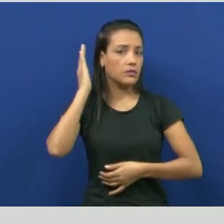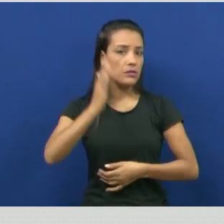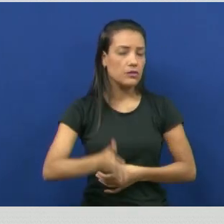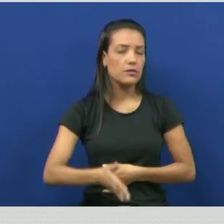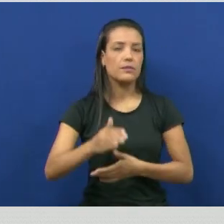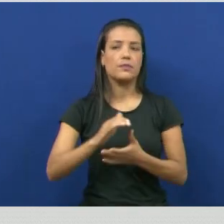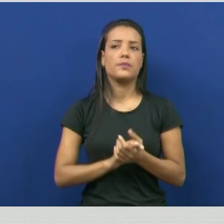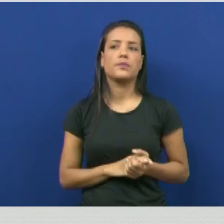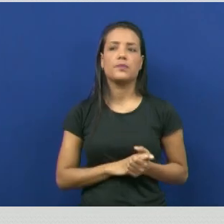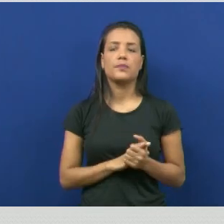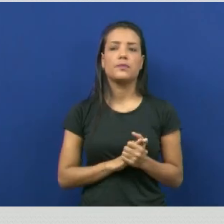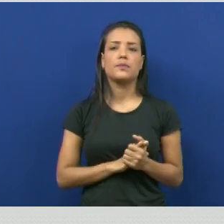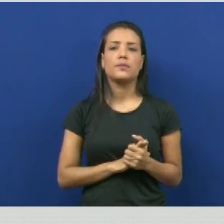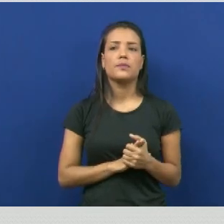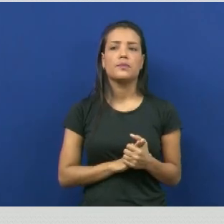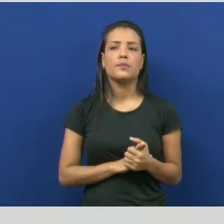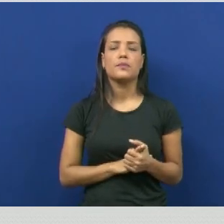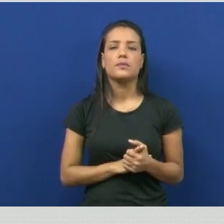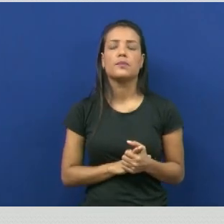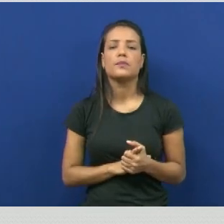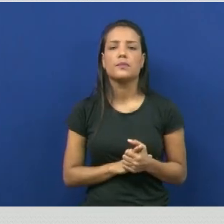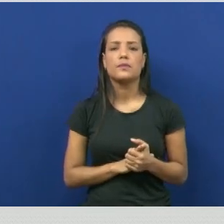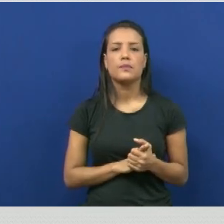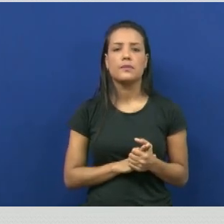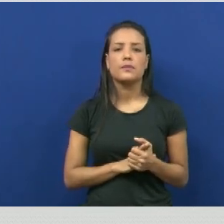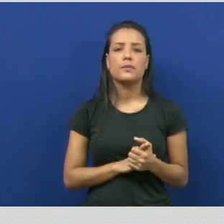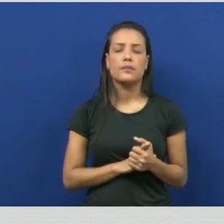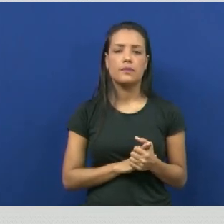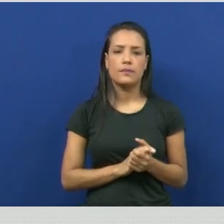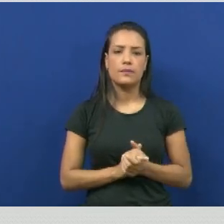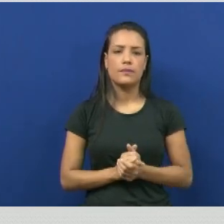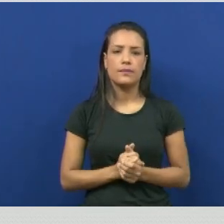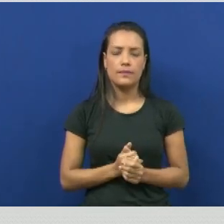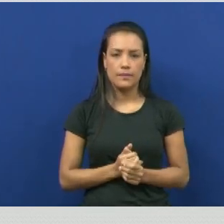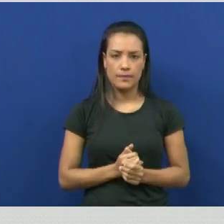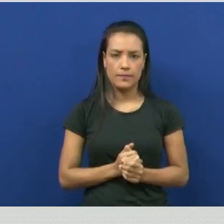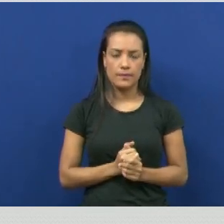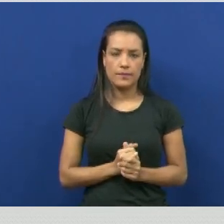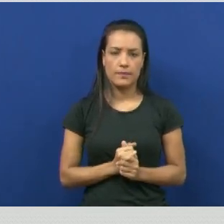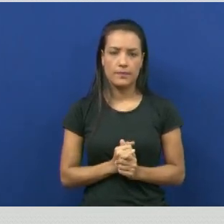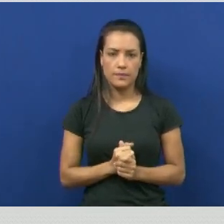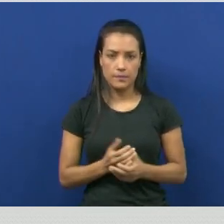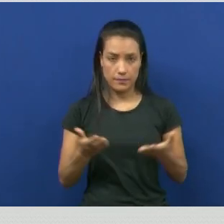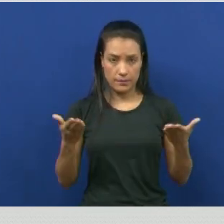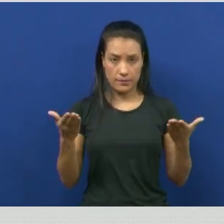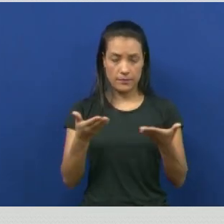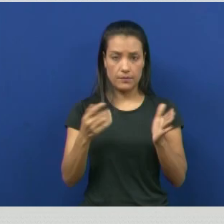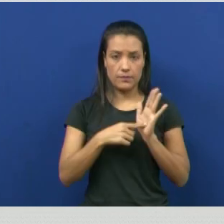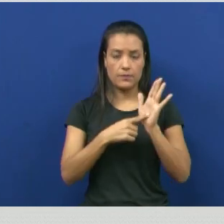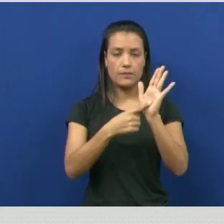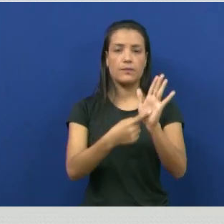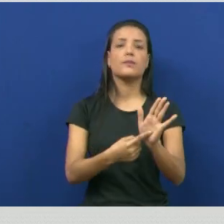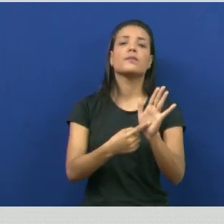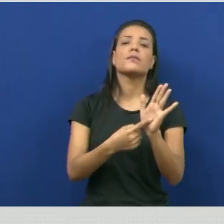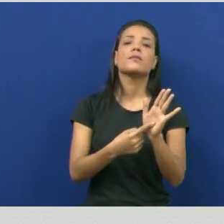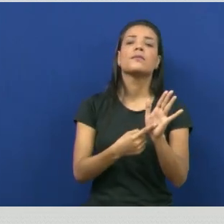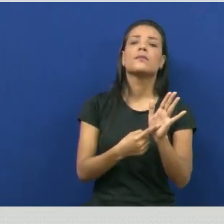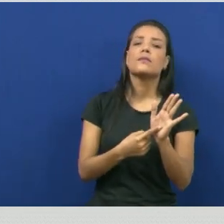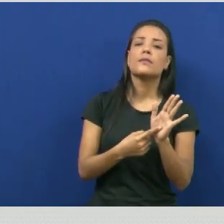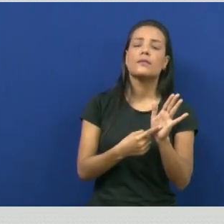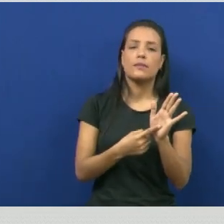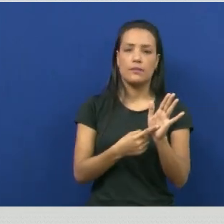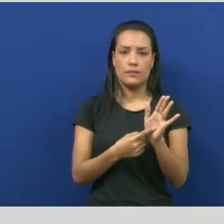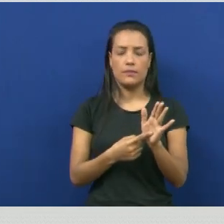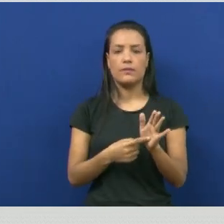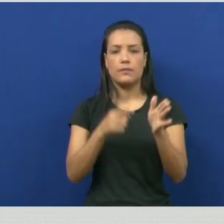sinais. Eu vou colocar aqui do lado as regras, né, dos sinais, e a gente vai fazendo ali, ó. Na letra